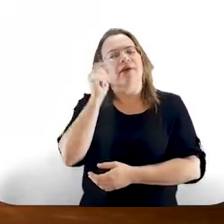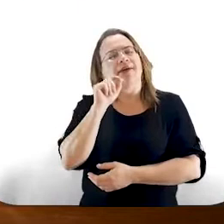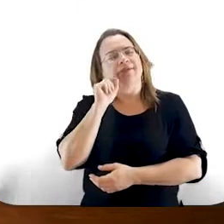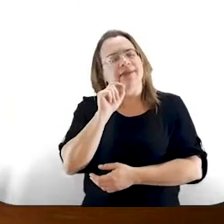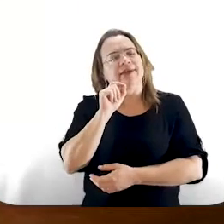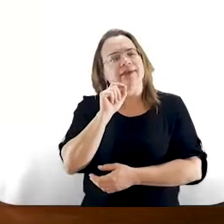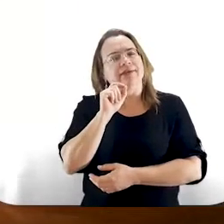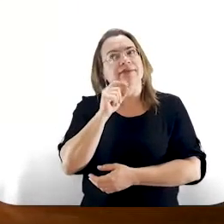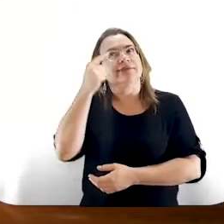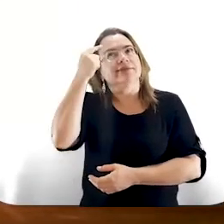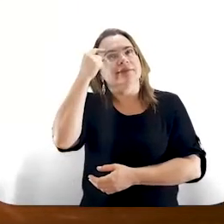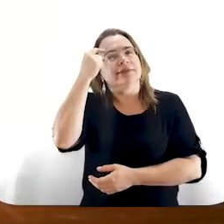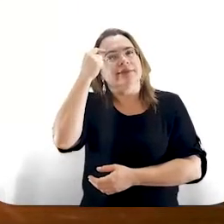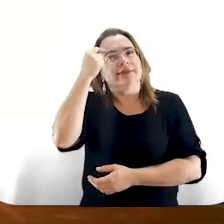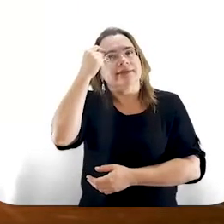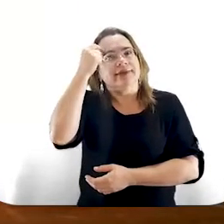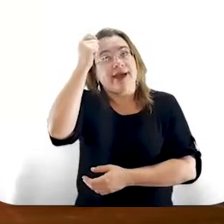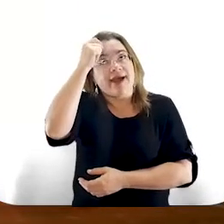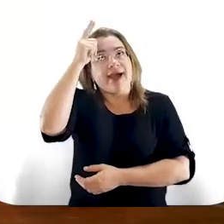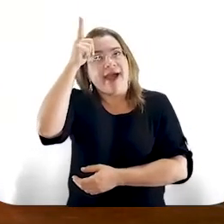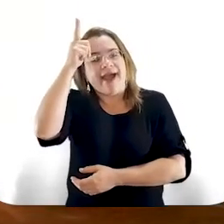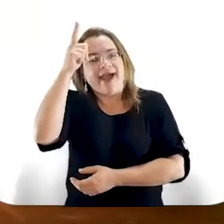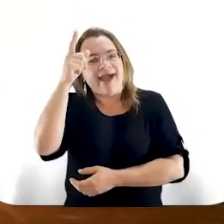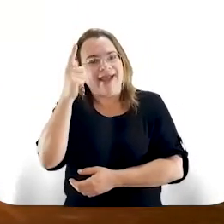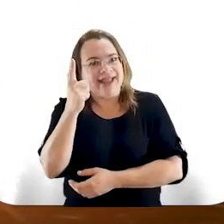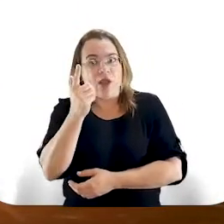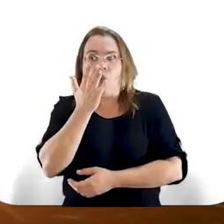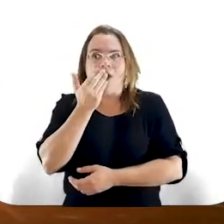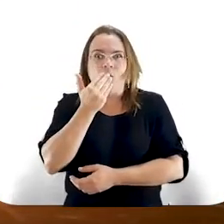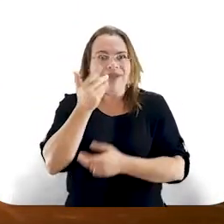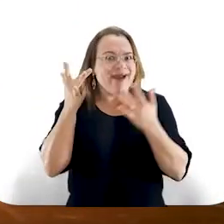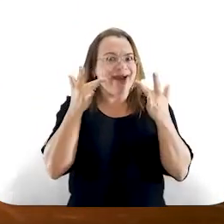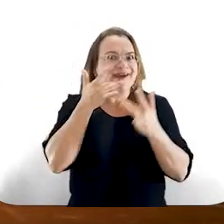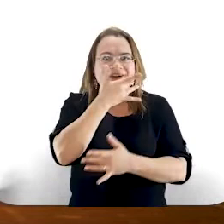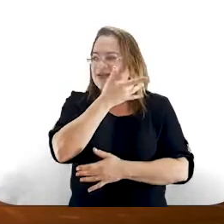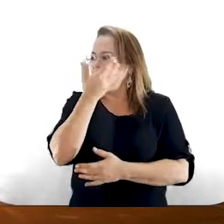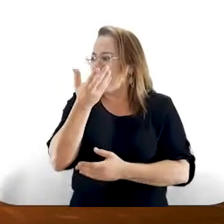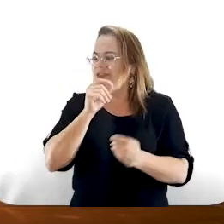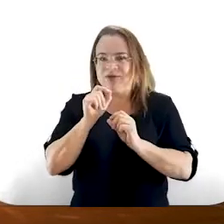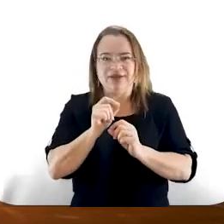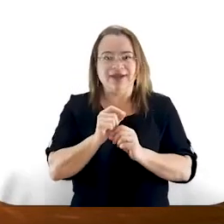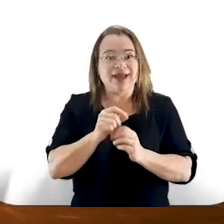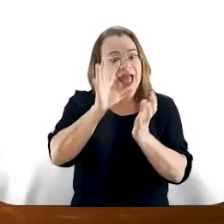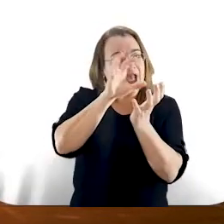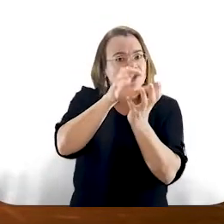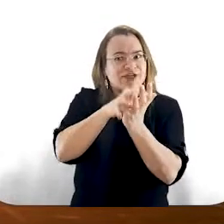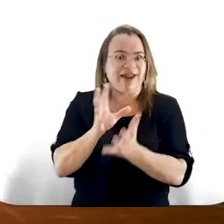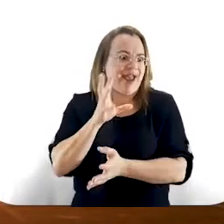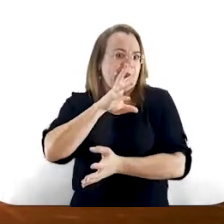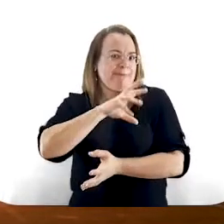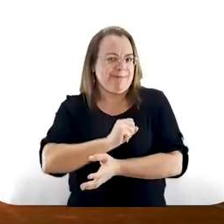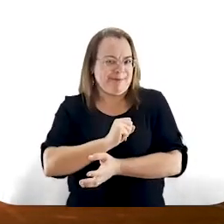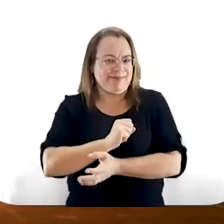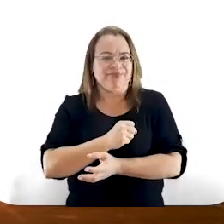que soube de uma comida bem gostosa. Que diz que essa comida o jacaré adorava. Aí